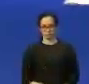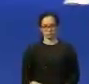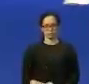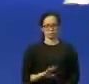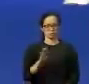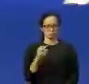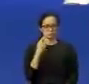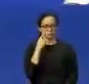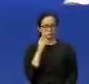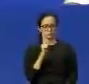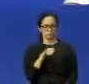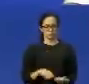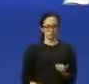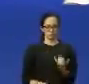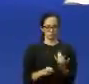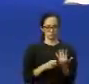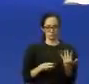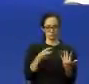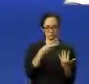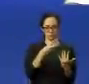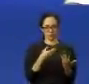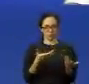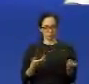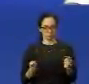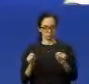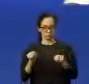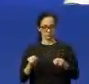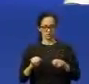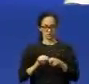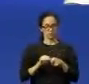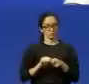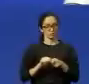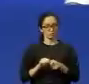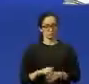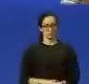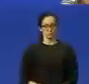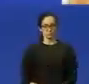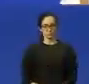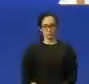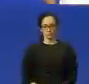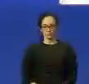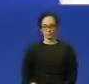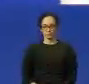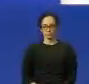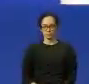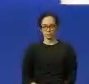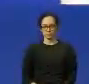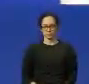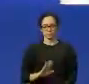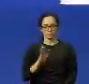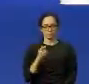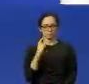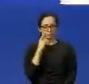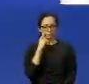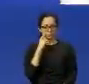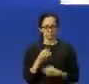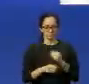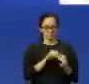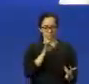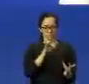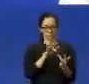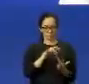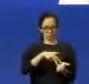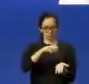essa dependência é quadrática, a energia cinética em função da energia potencial elástica. Após perder o contato com a cama